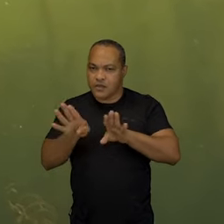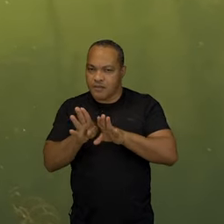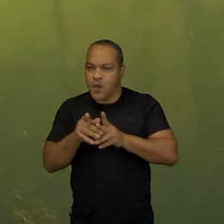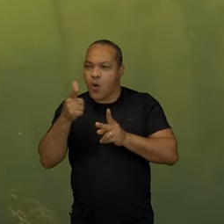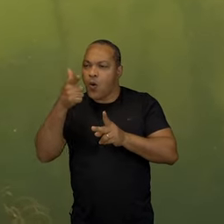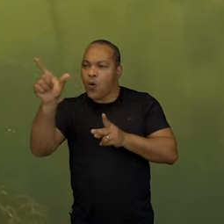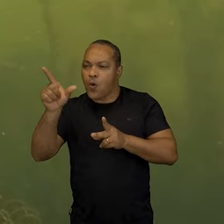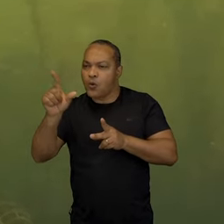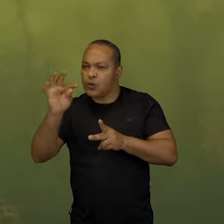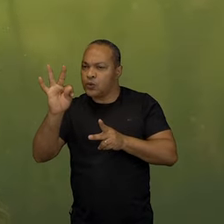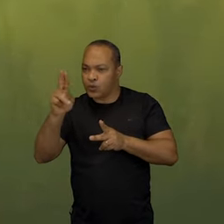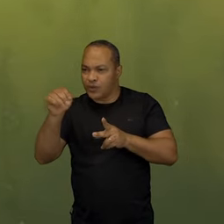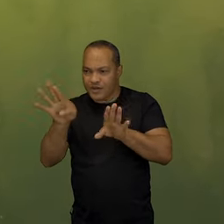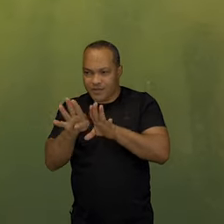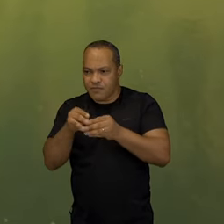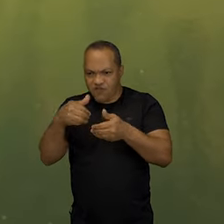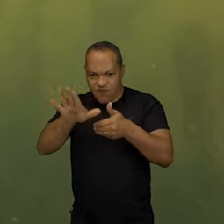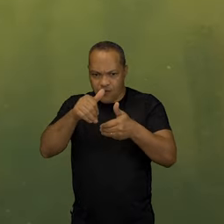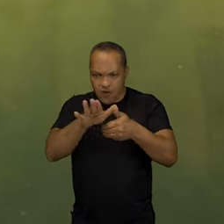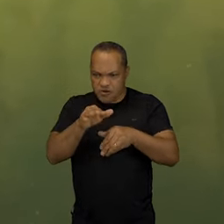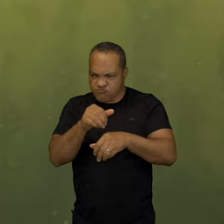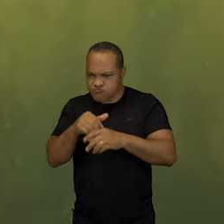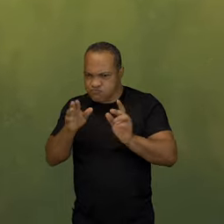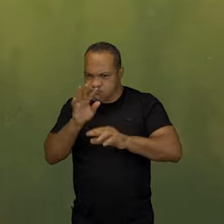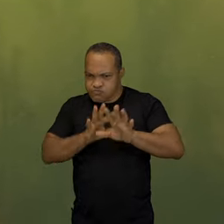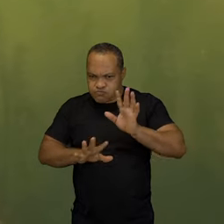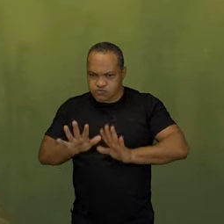incluindo outros tucunarés.